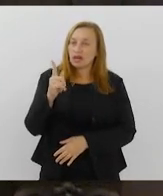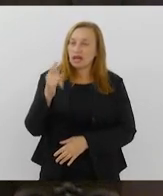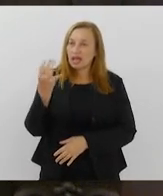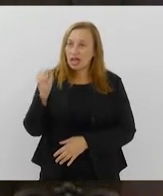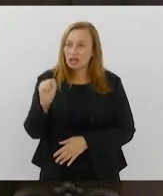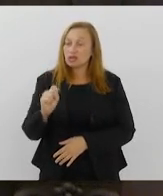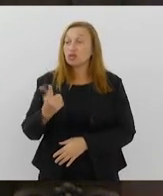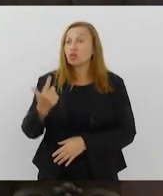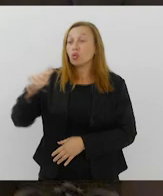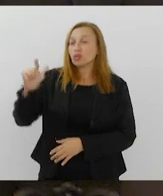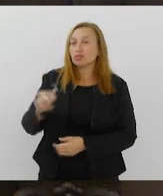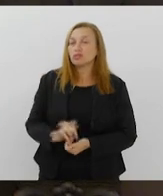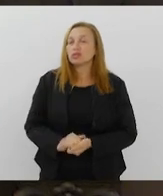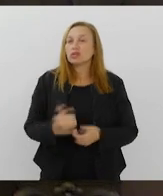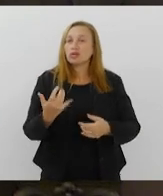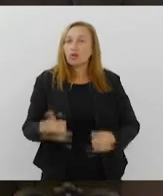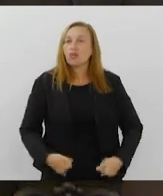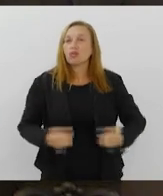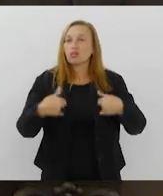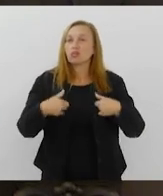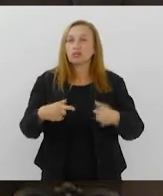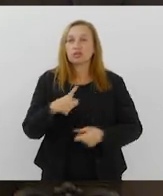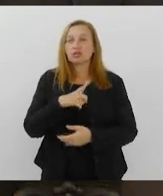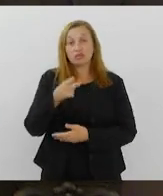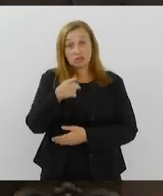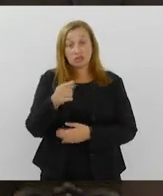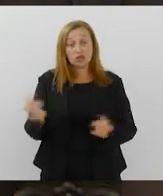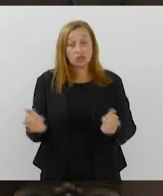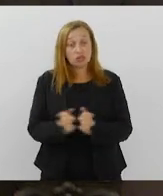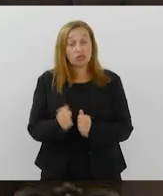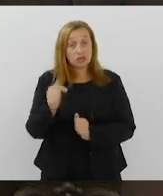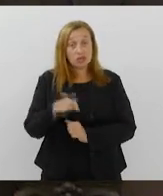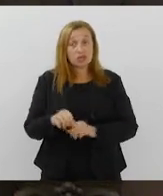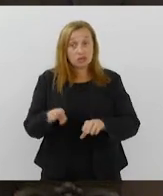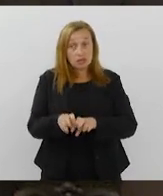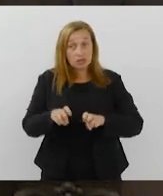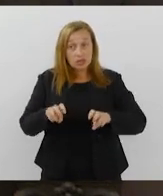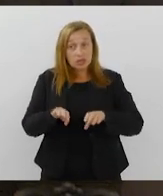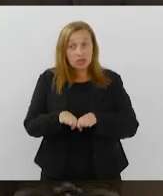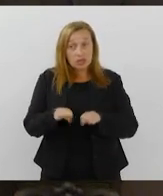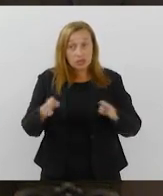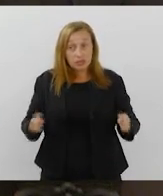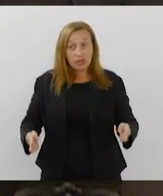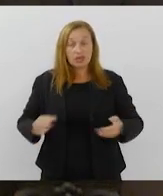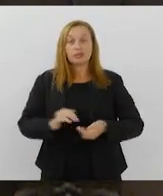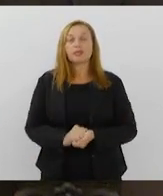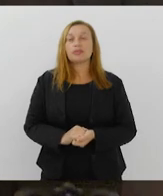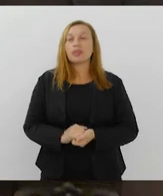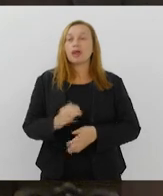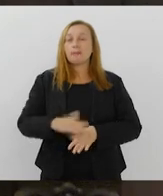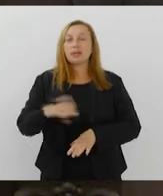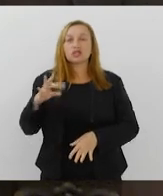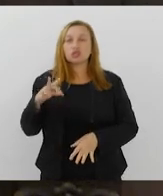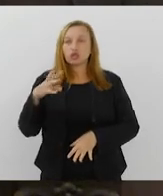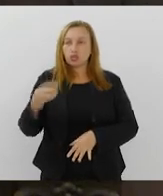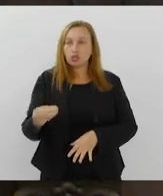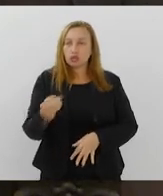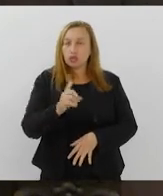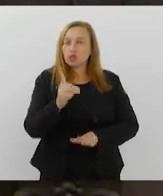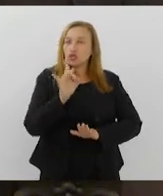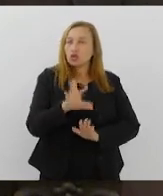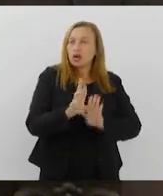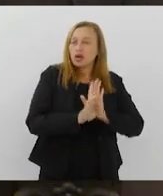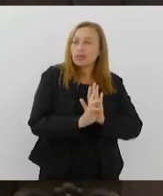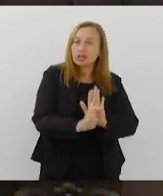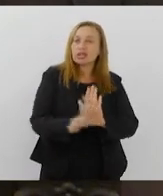me honra ter você aqui hoje nessa mesa. E, mais do que isso, não só representando tudo